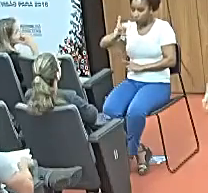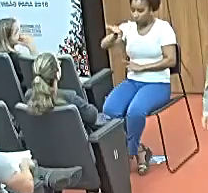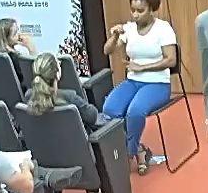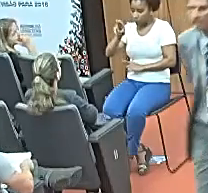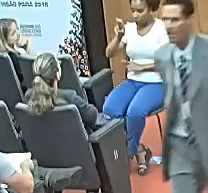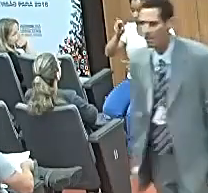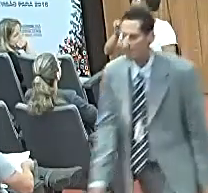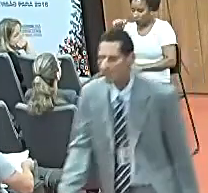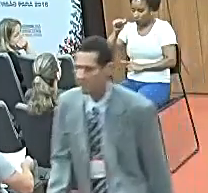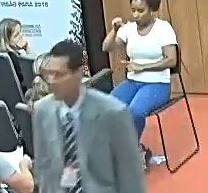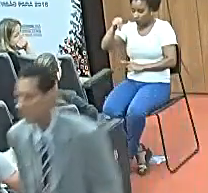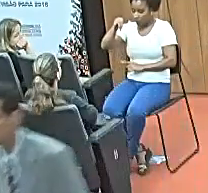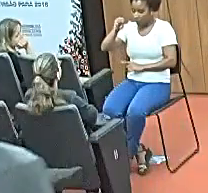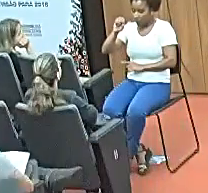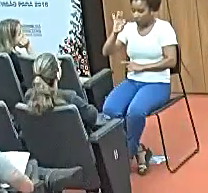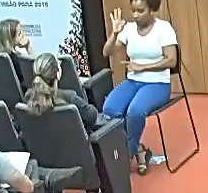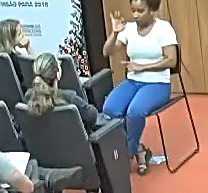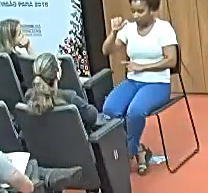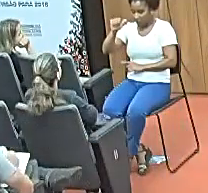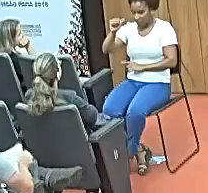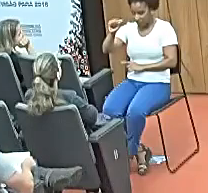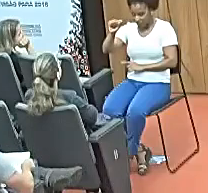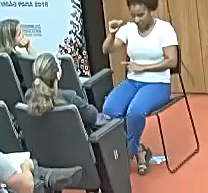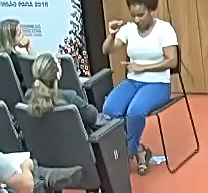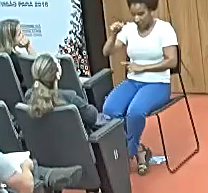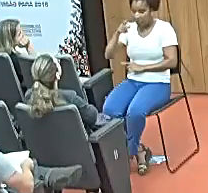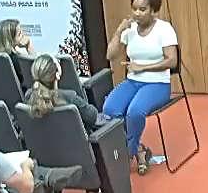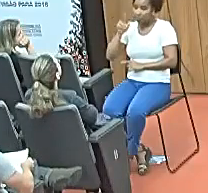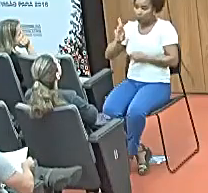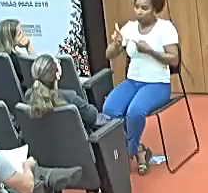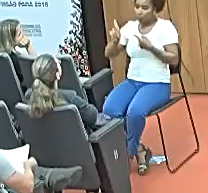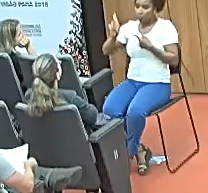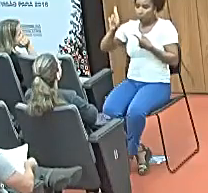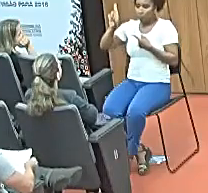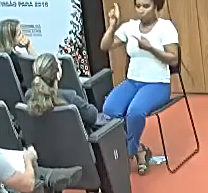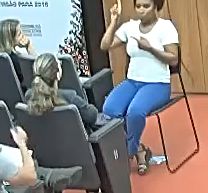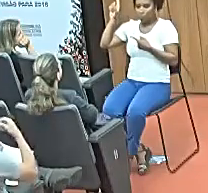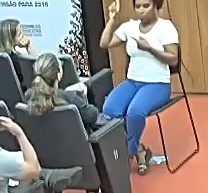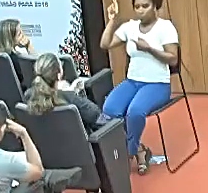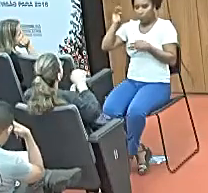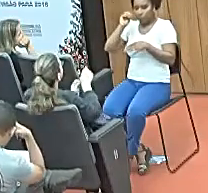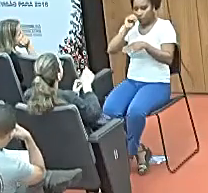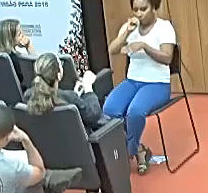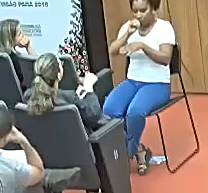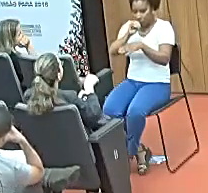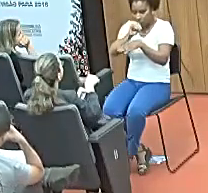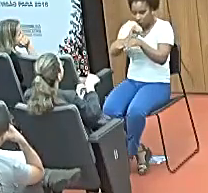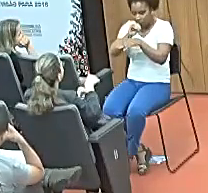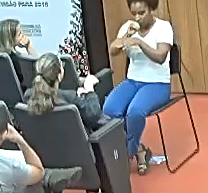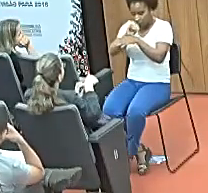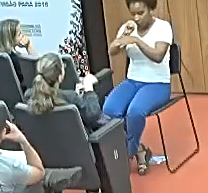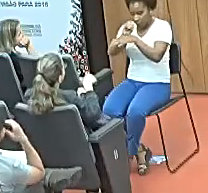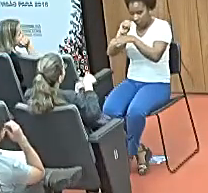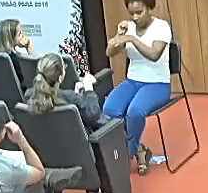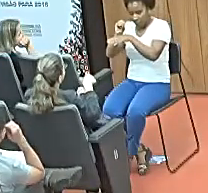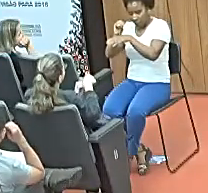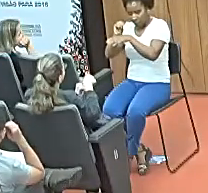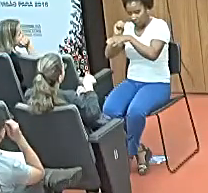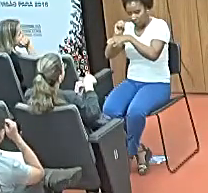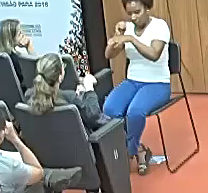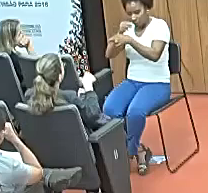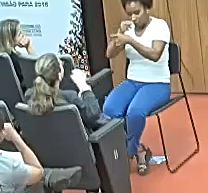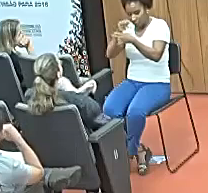social representa a categoria de entidades no concelho que tem a função de zelar pelo funcionamento da assistência